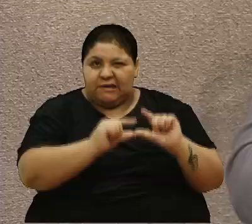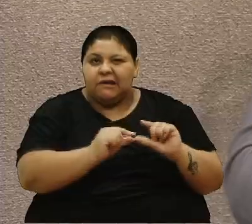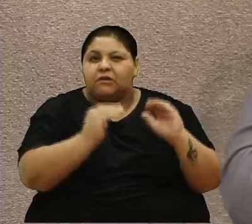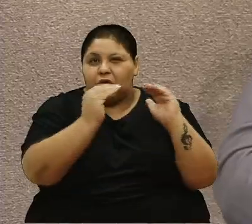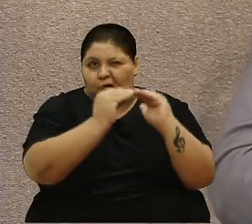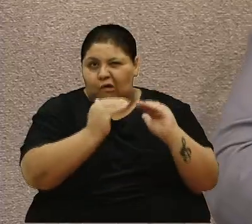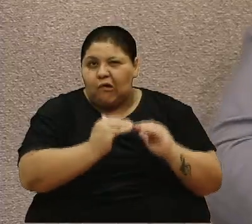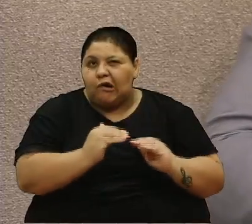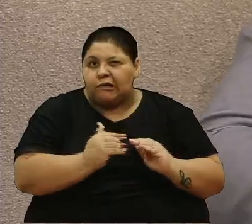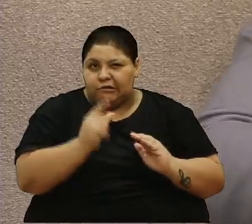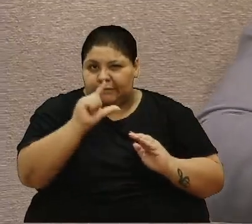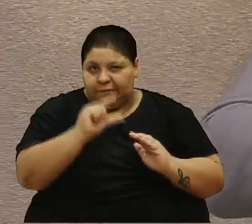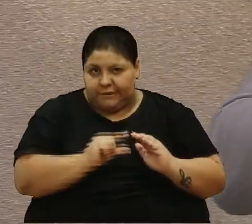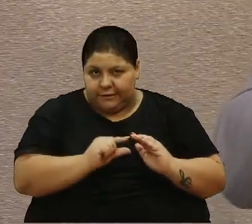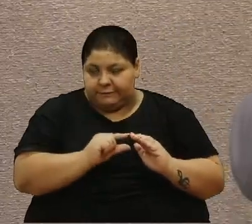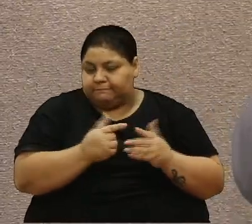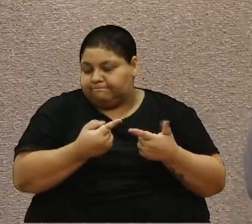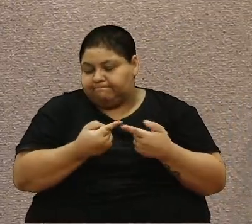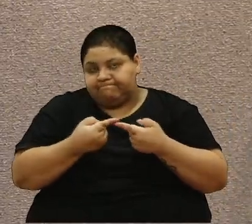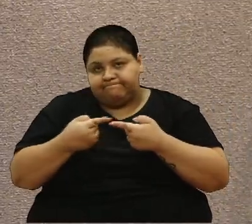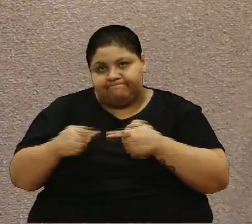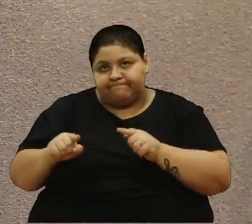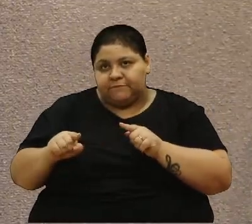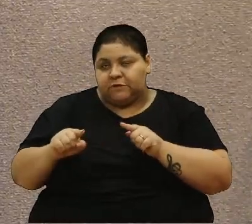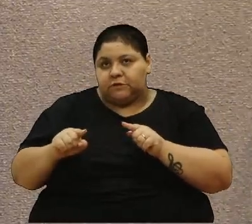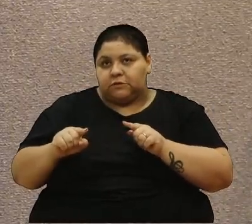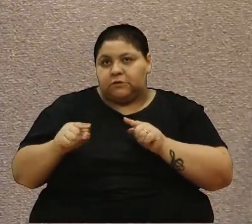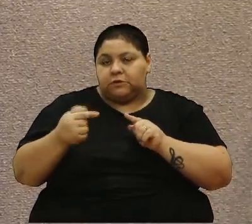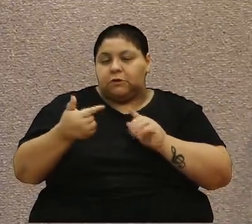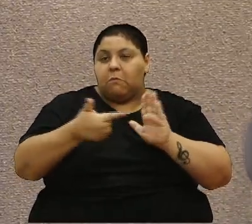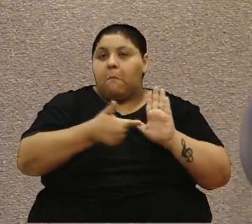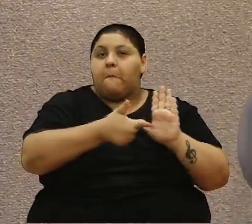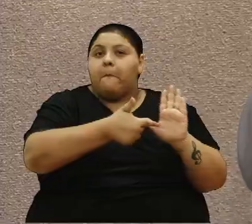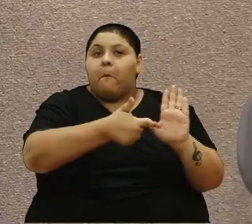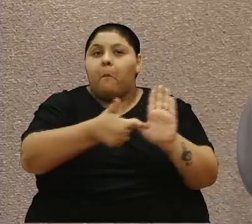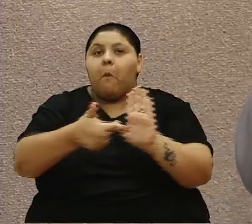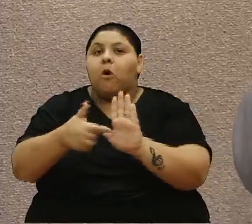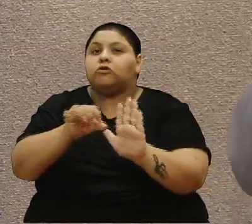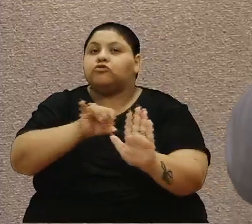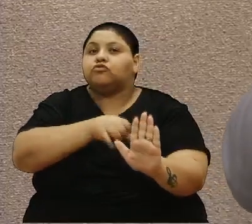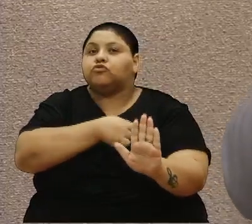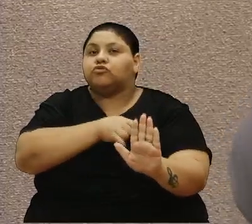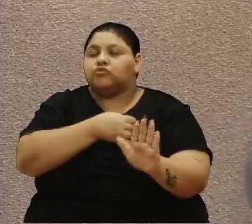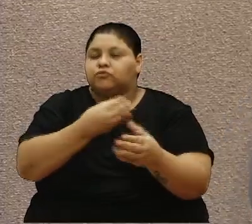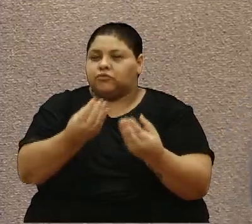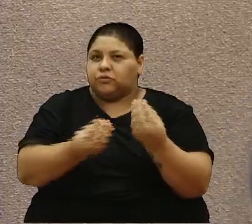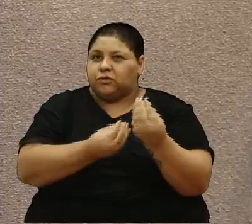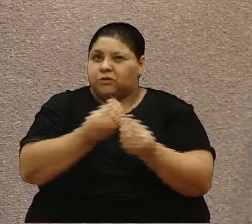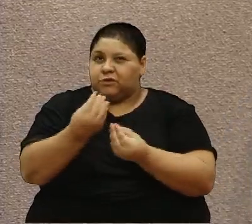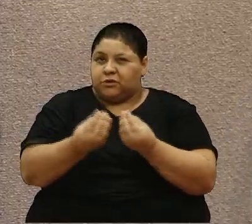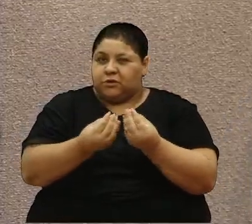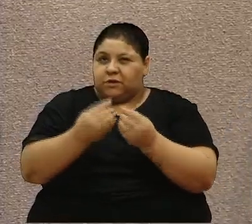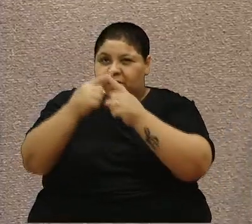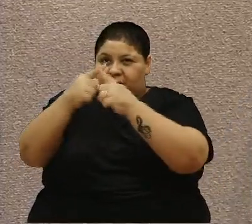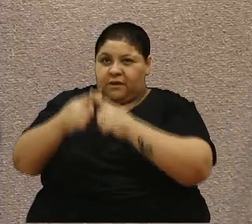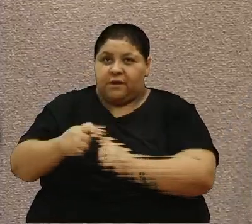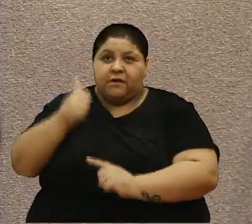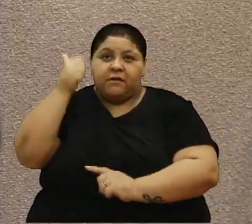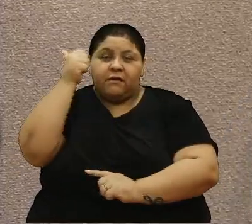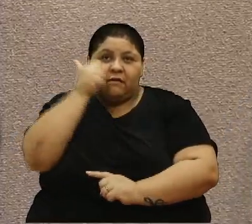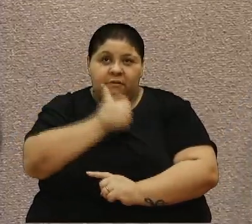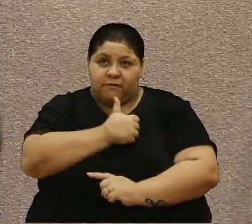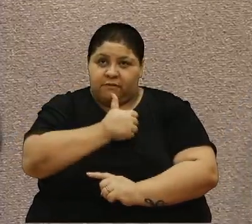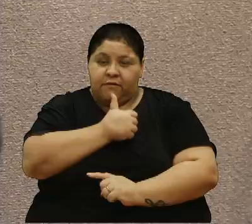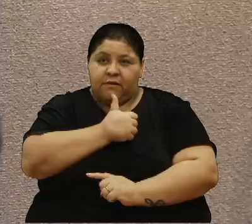esse orçamento é pequeno, mas a projeção do Juventude é que, como o campeonato feminino ele é